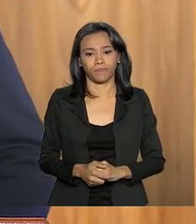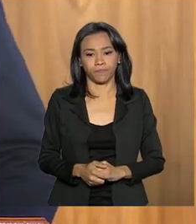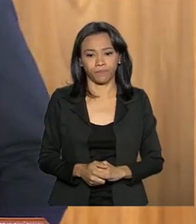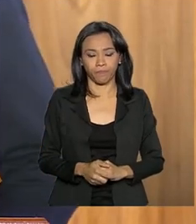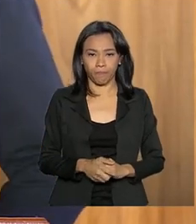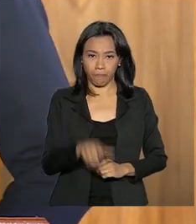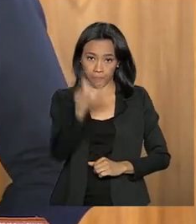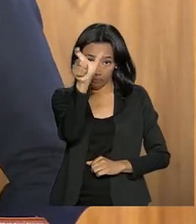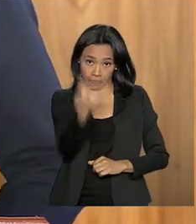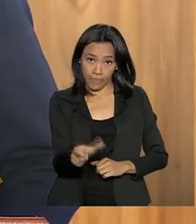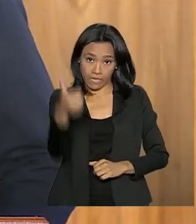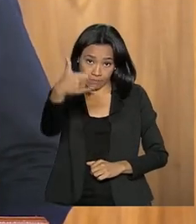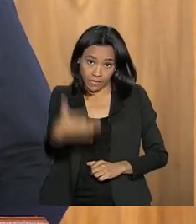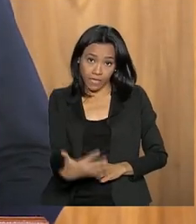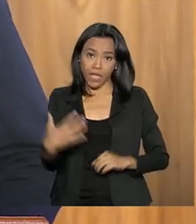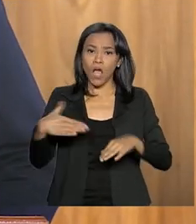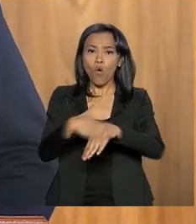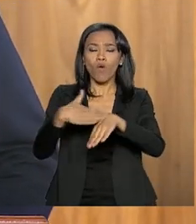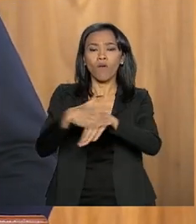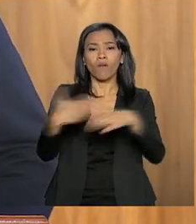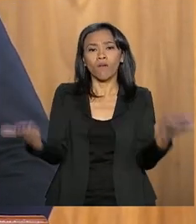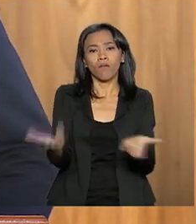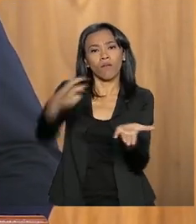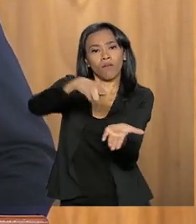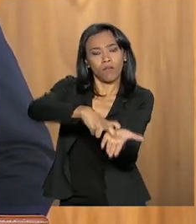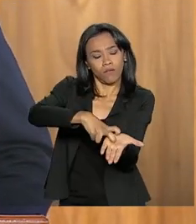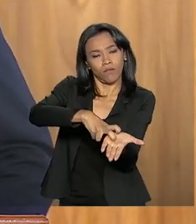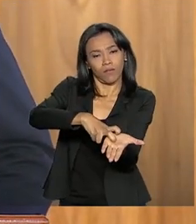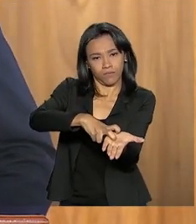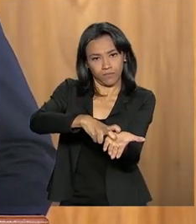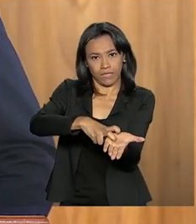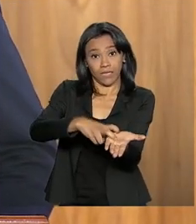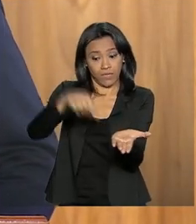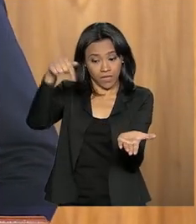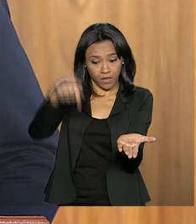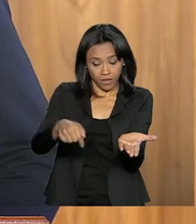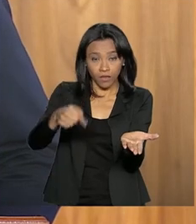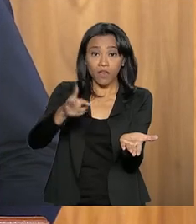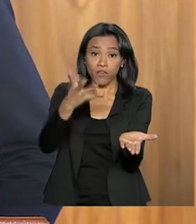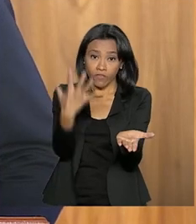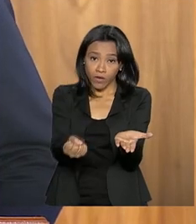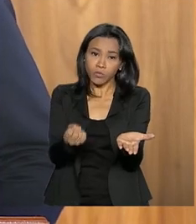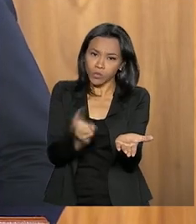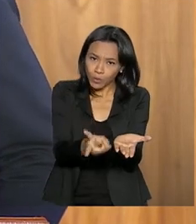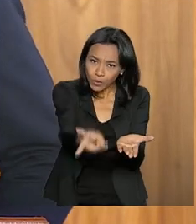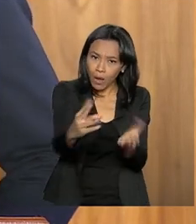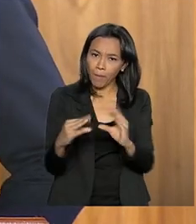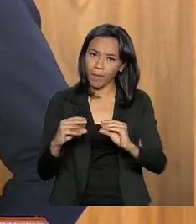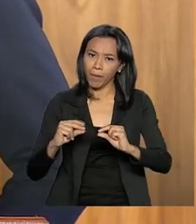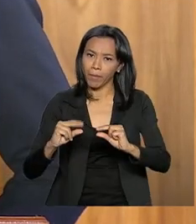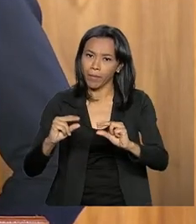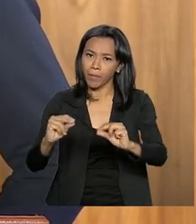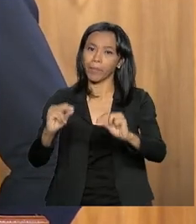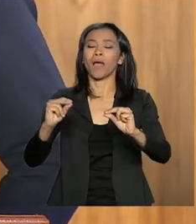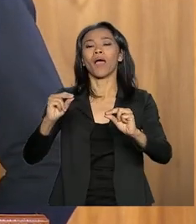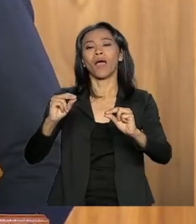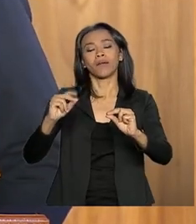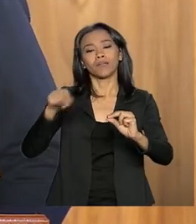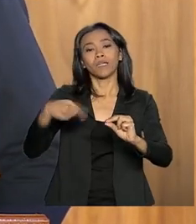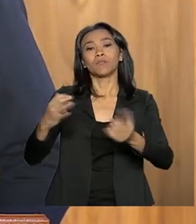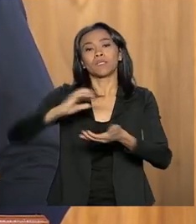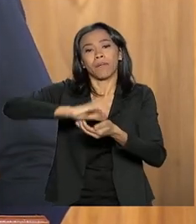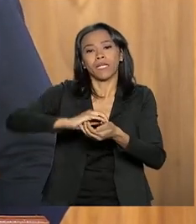As conversas que tivemos nesta manhã e a que daremos prosseguimento no almoço no Itamaraty